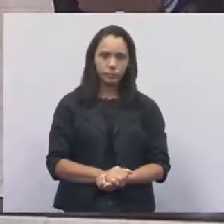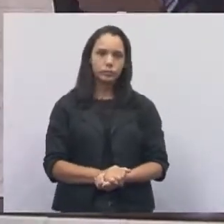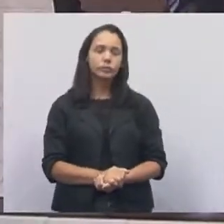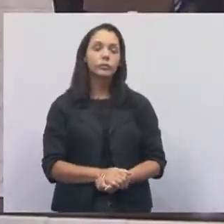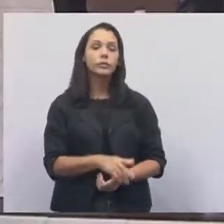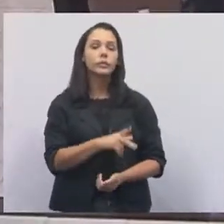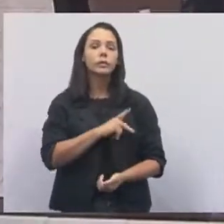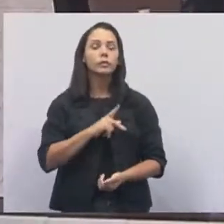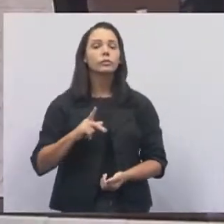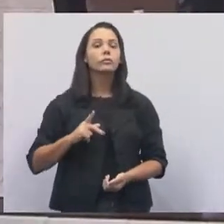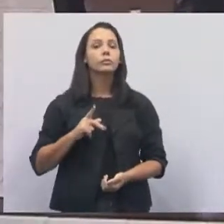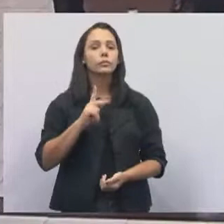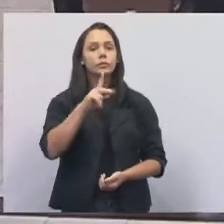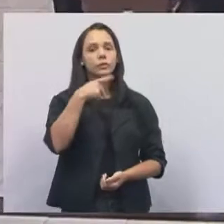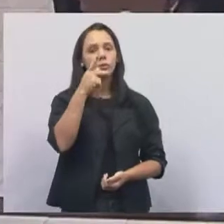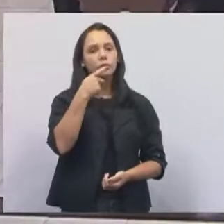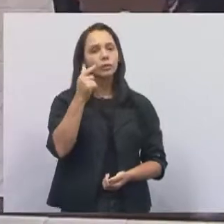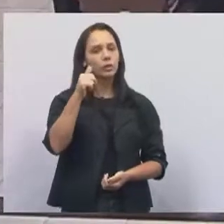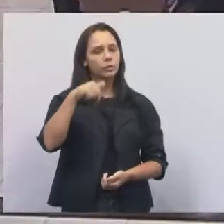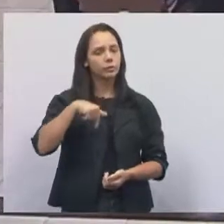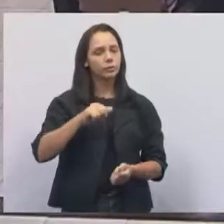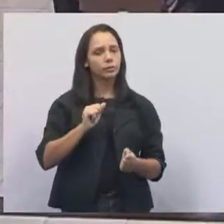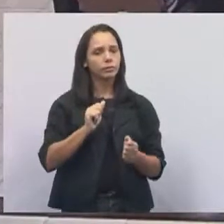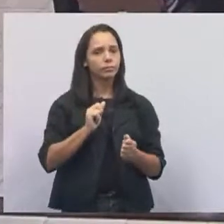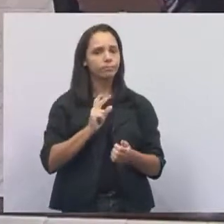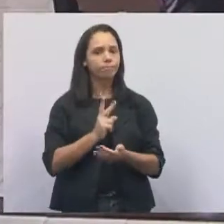vou falar daqui mesmo